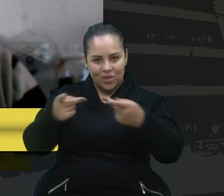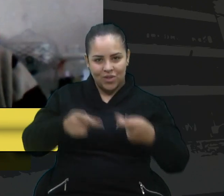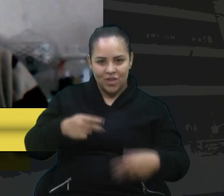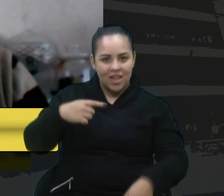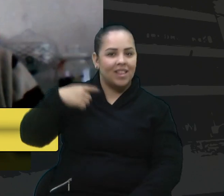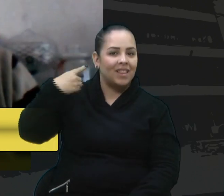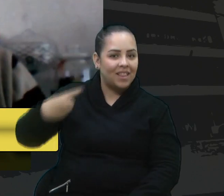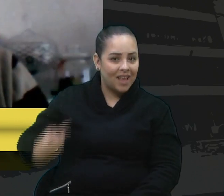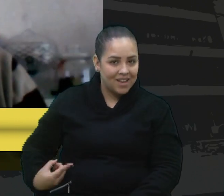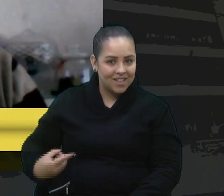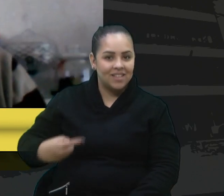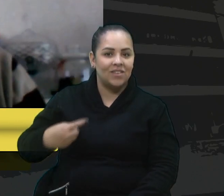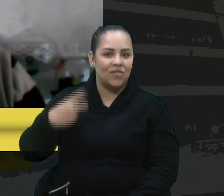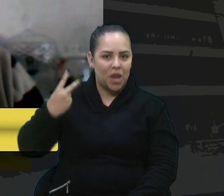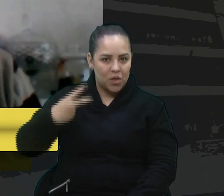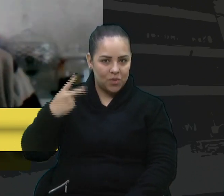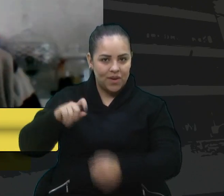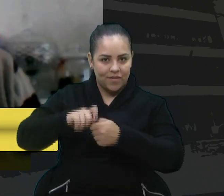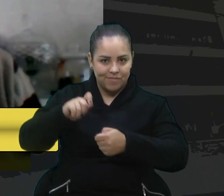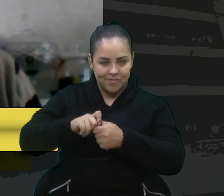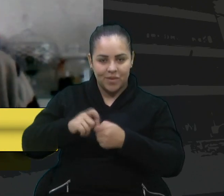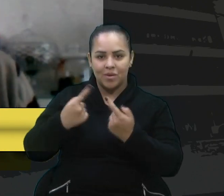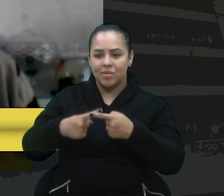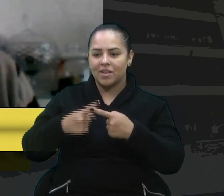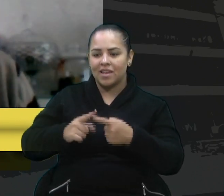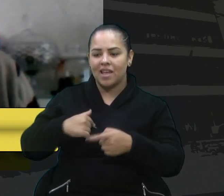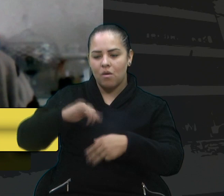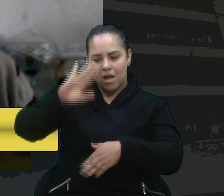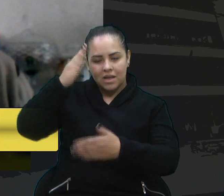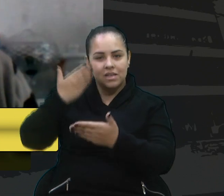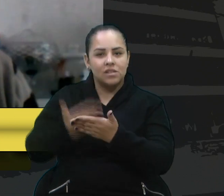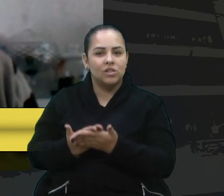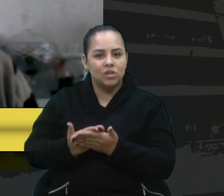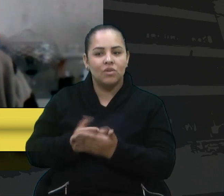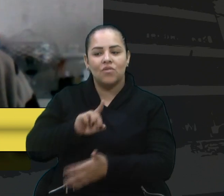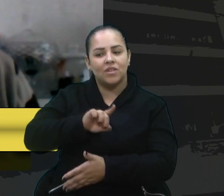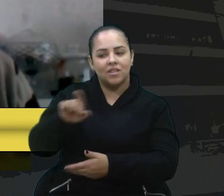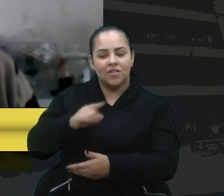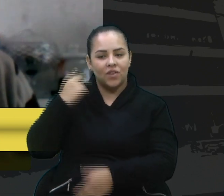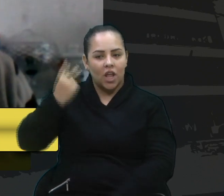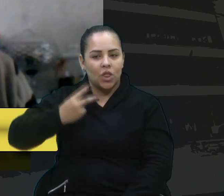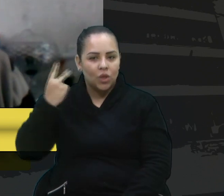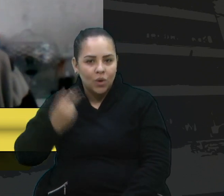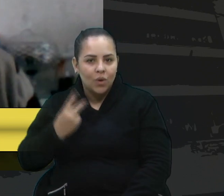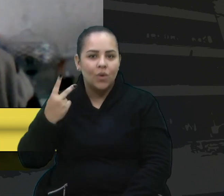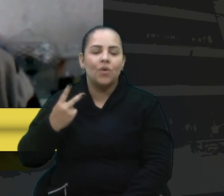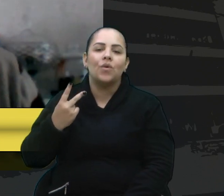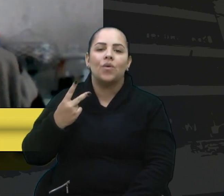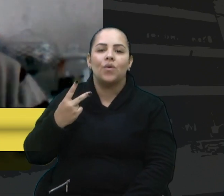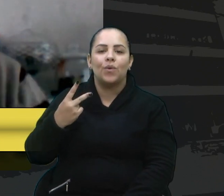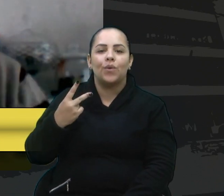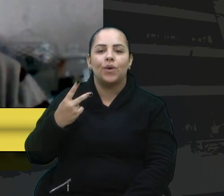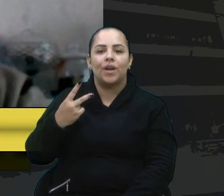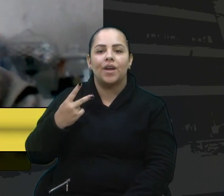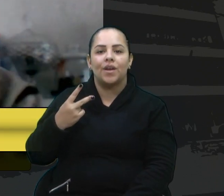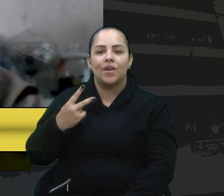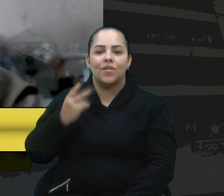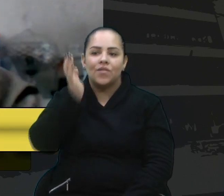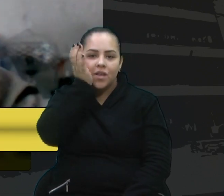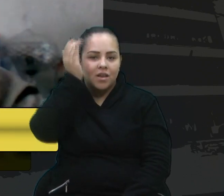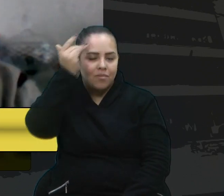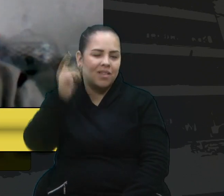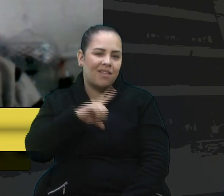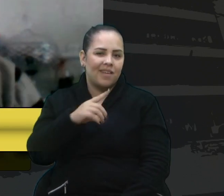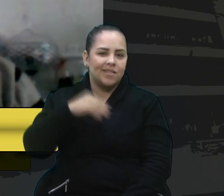fez. Acredito que você, vereador Felipe, tem uma baita experiência da